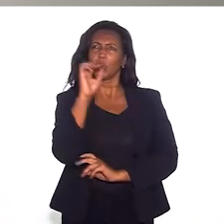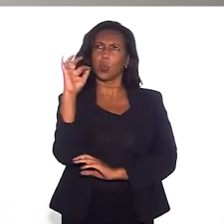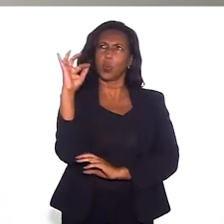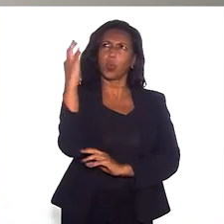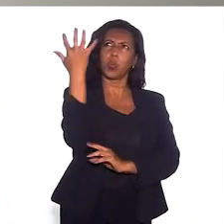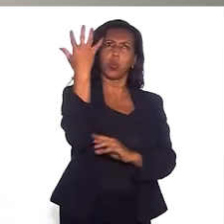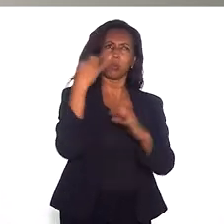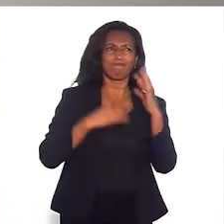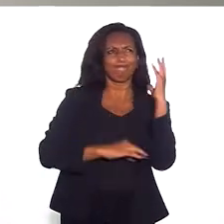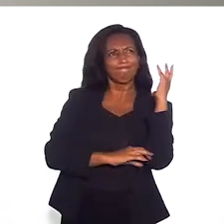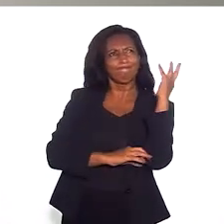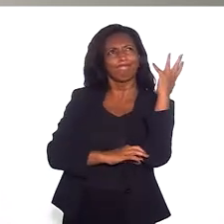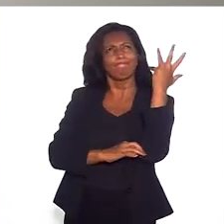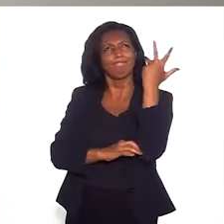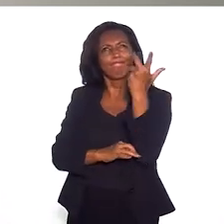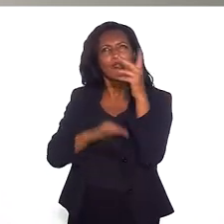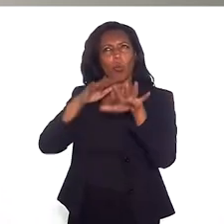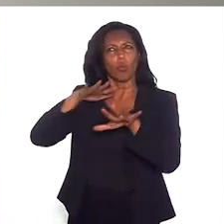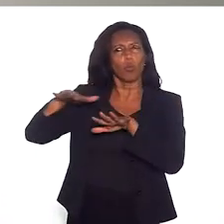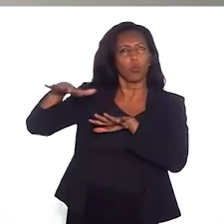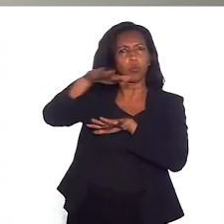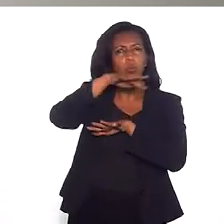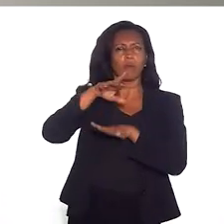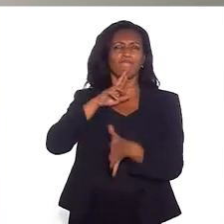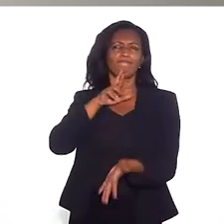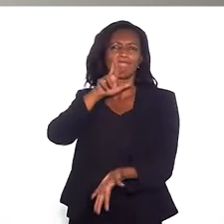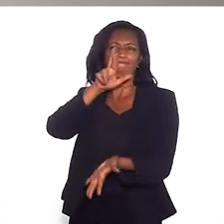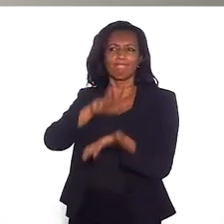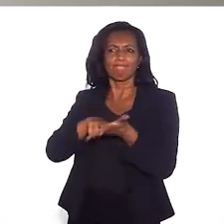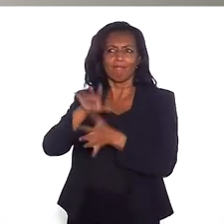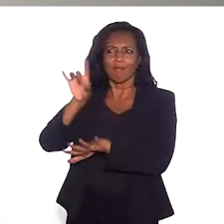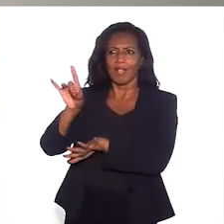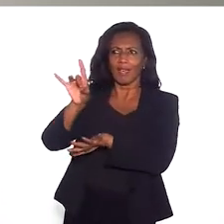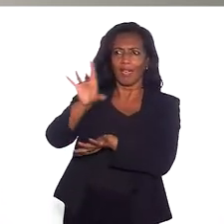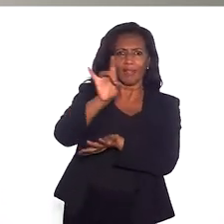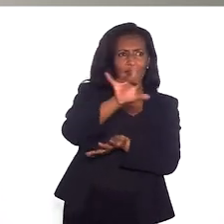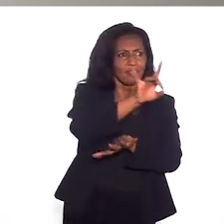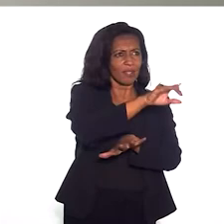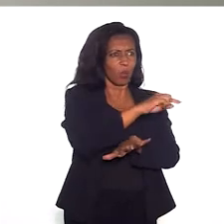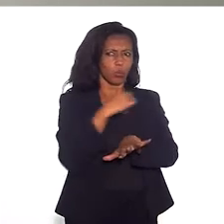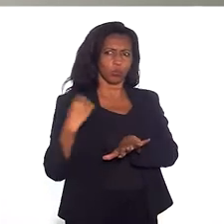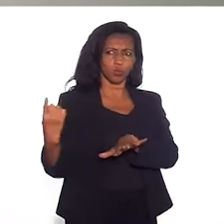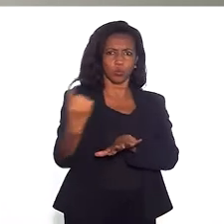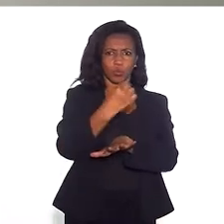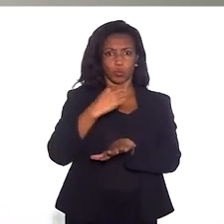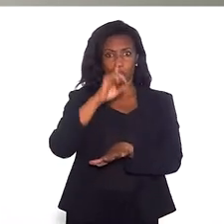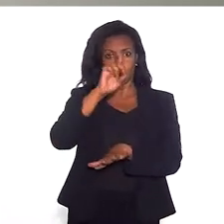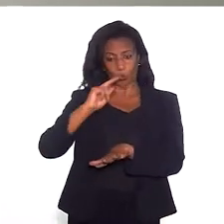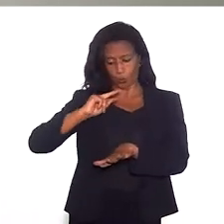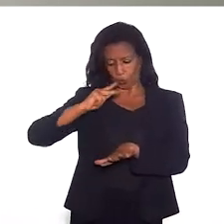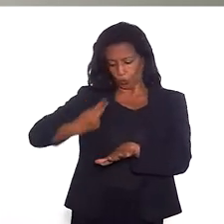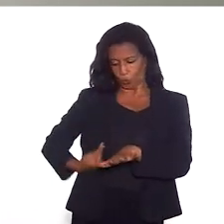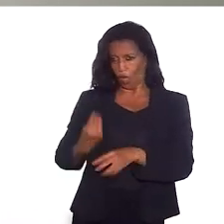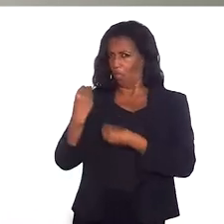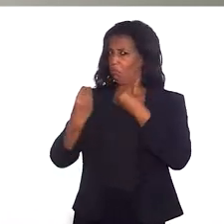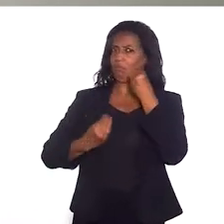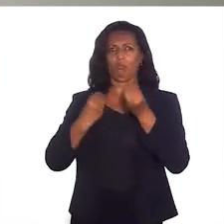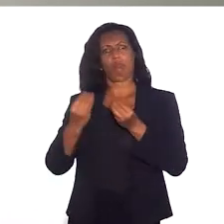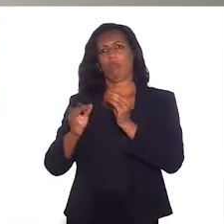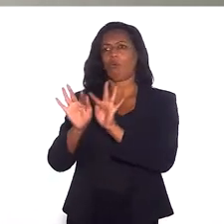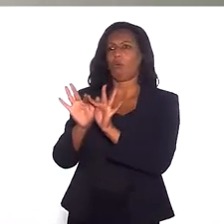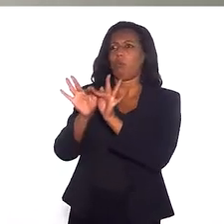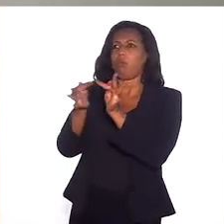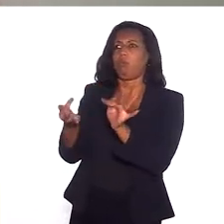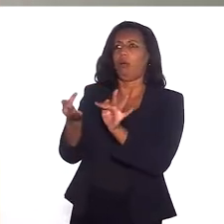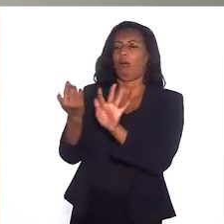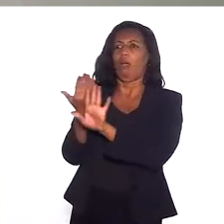natureza, sobre o meio ambiente, e reconhecer cada um de nós, assim, cada um de nós seres humanos, não como alguém que